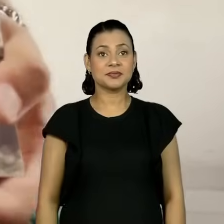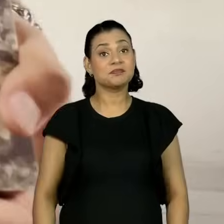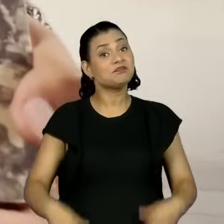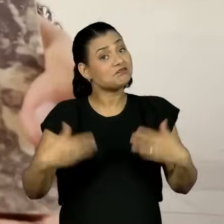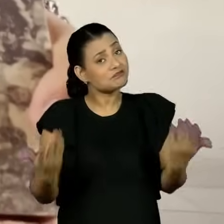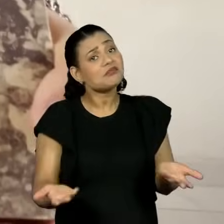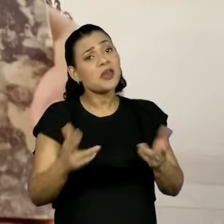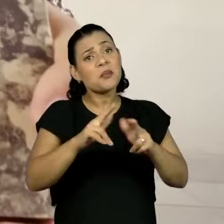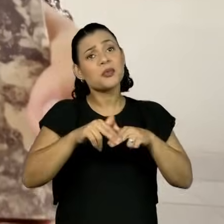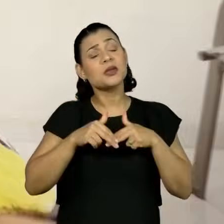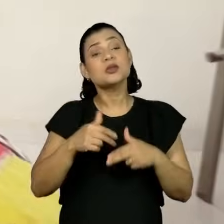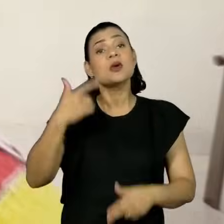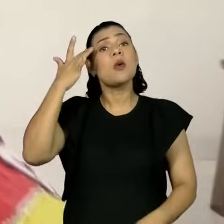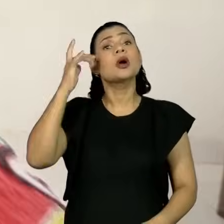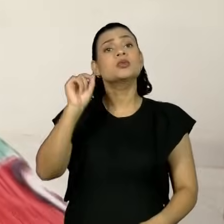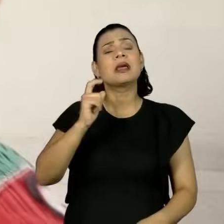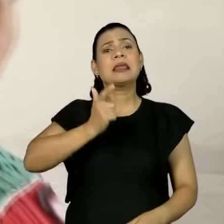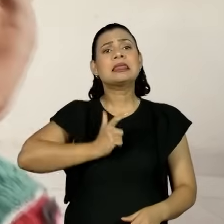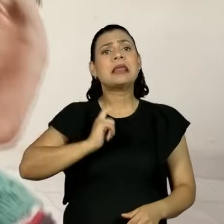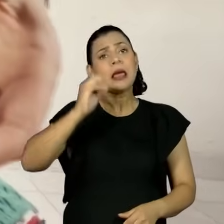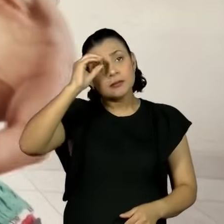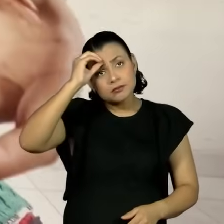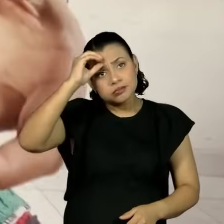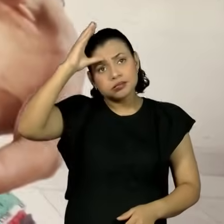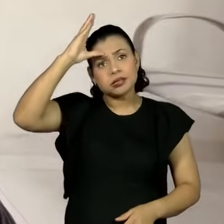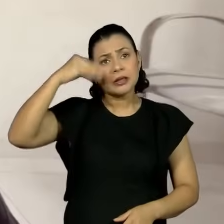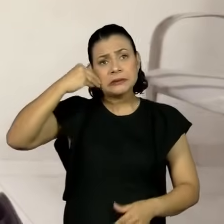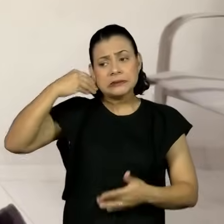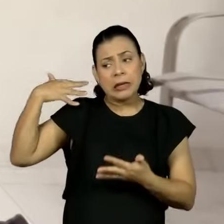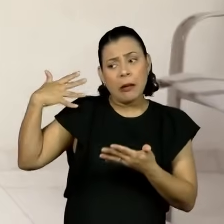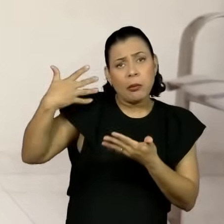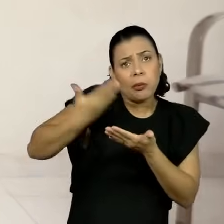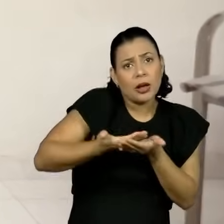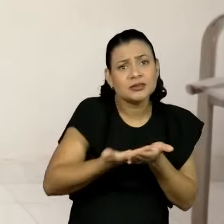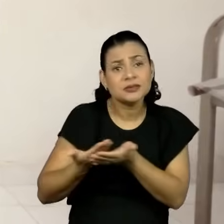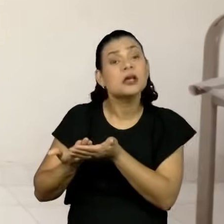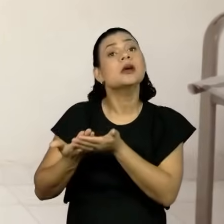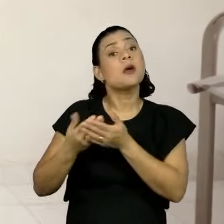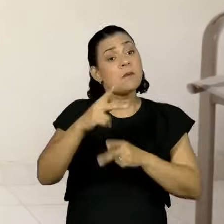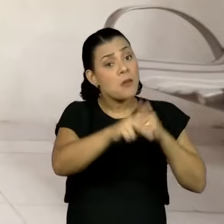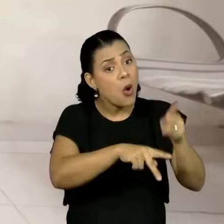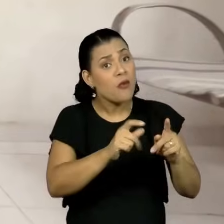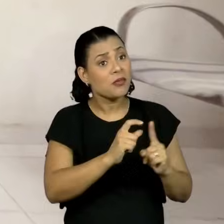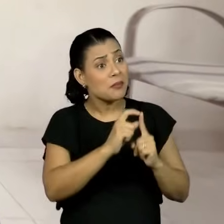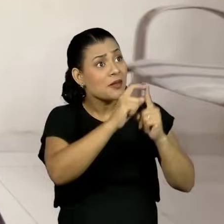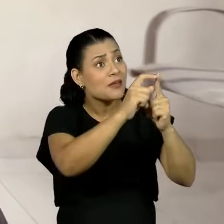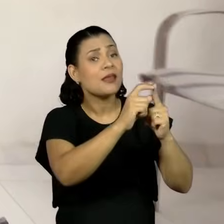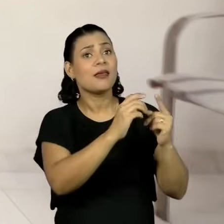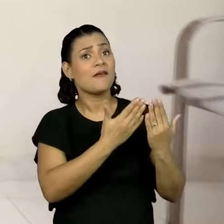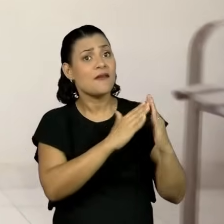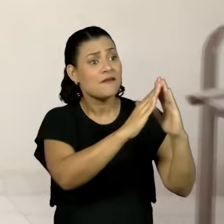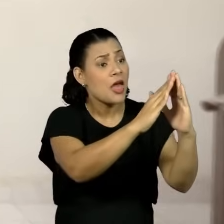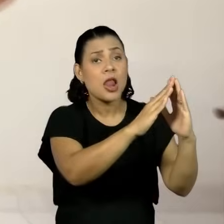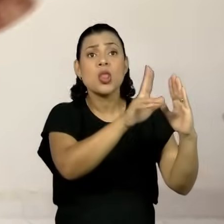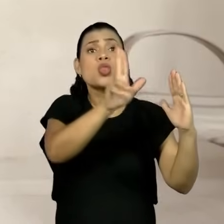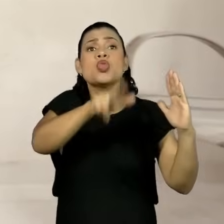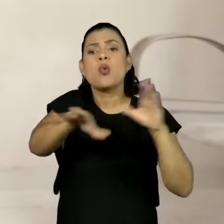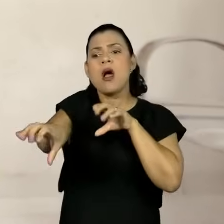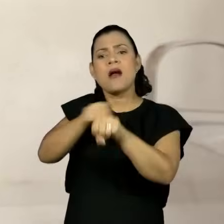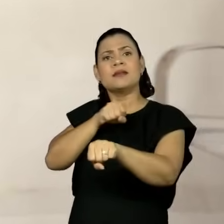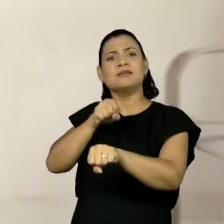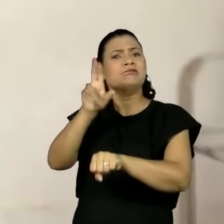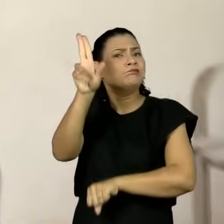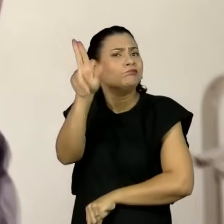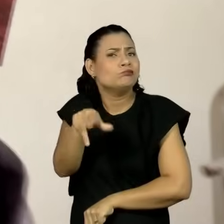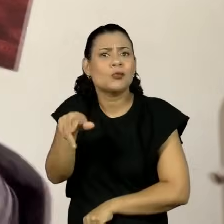Eu acho que existem muitos intelectuais do povo, da quebrada, da favela, que não passaram pela universidade, muitos que